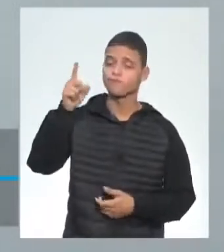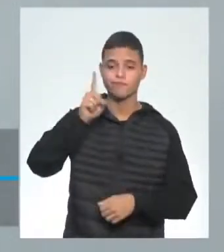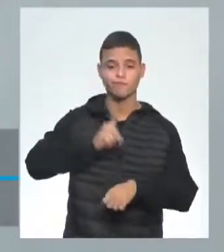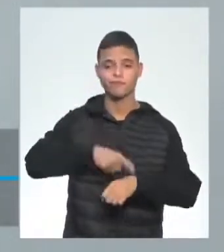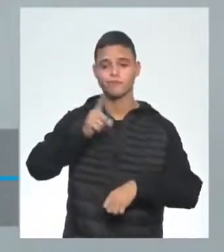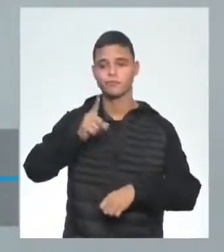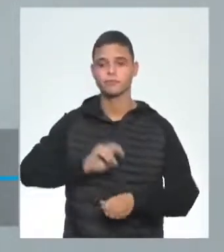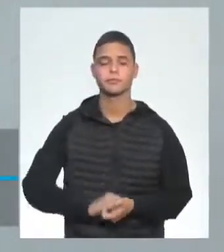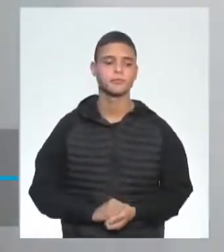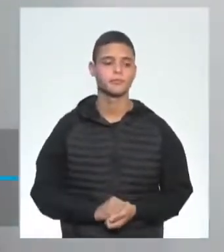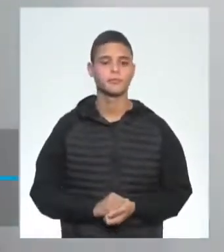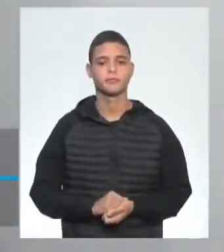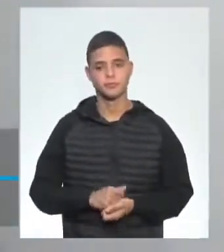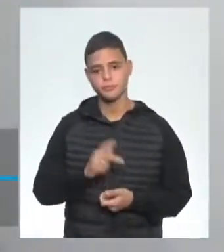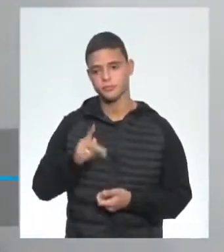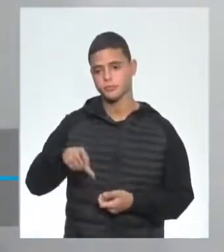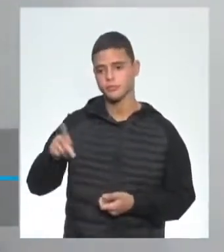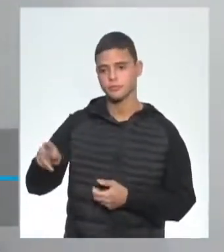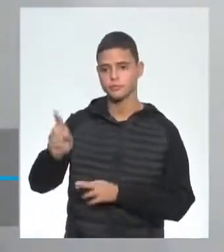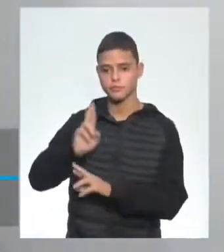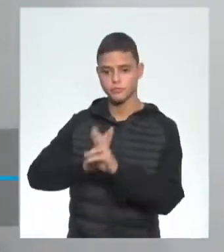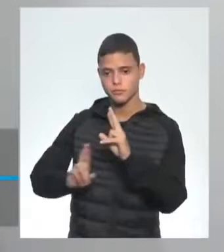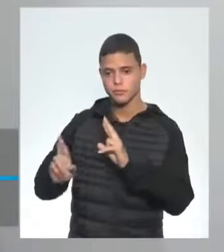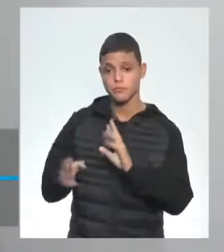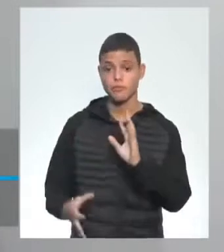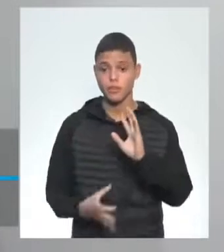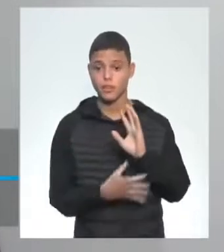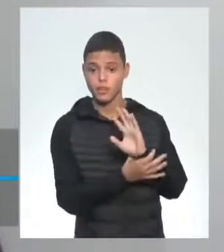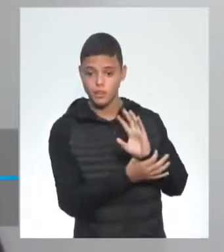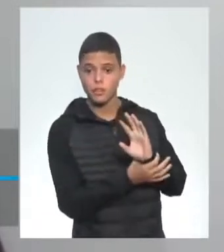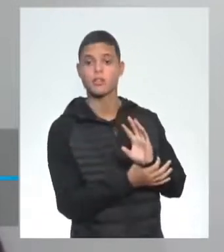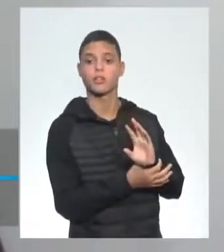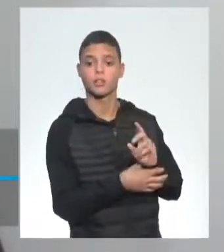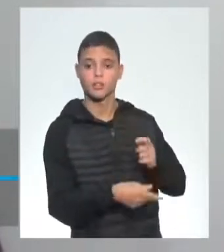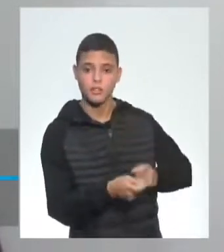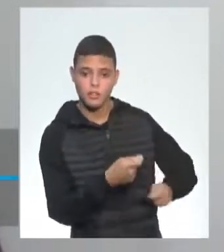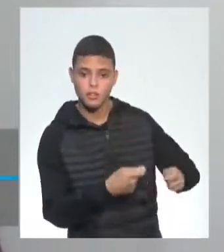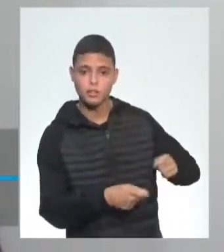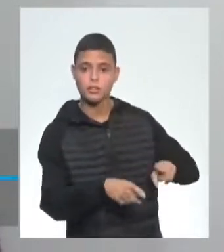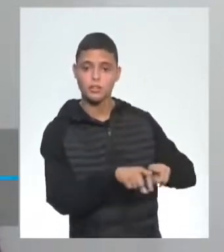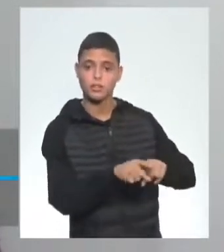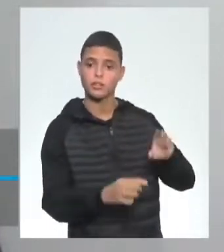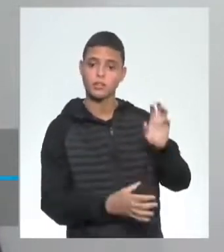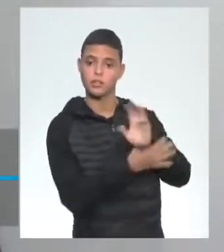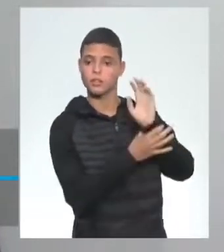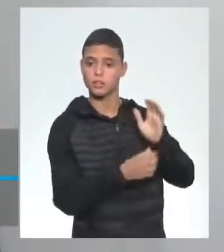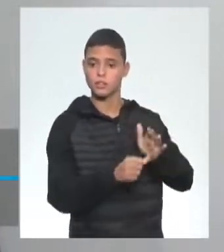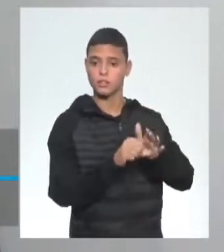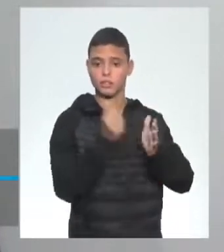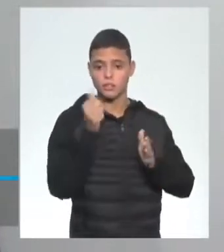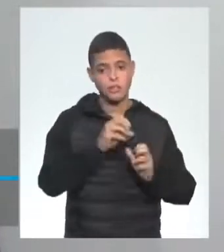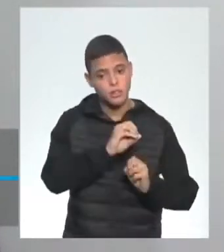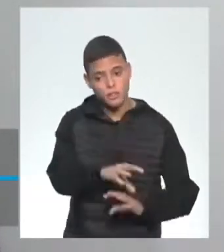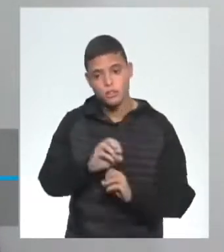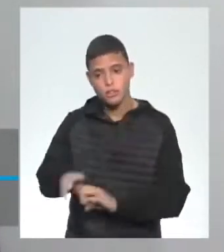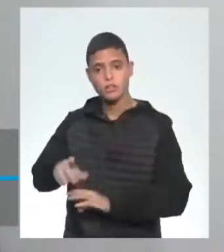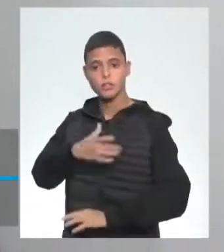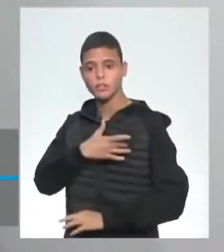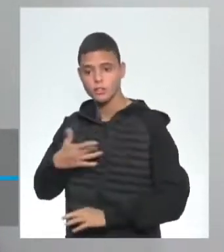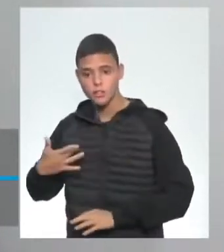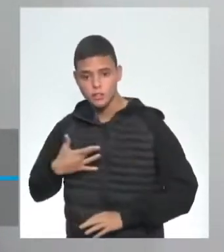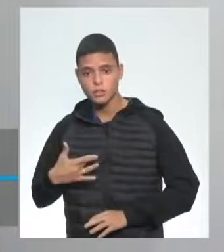O pessoal participando aqui no chat, falando segurança, ser bem administrada. Sim. A segurança vem em primeiro lugar, educação,